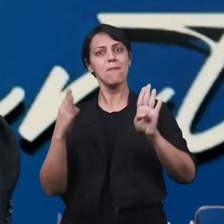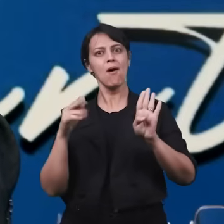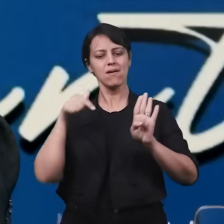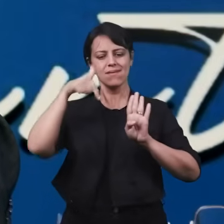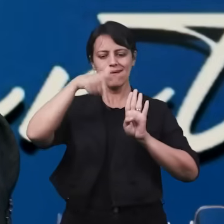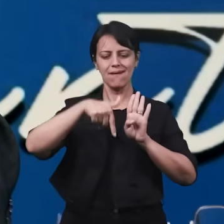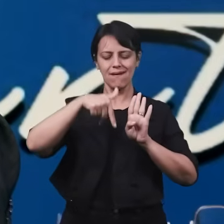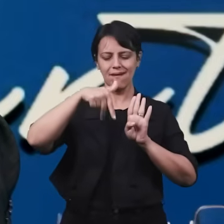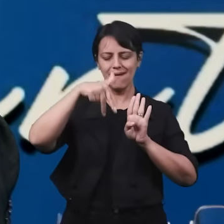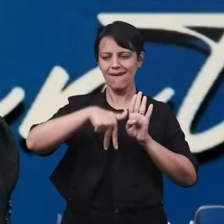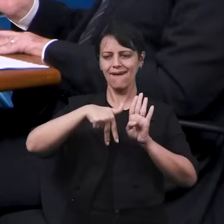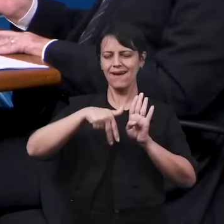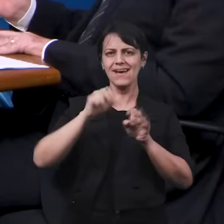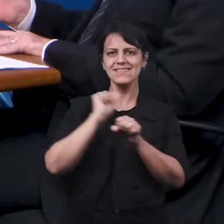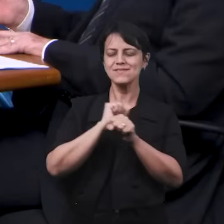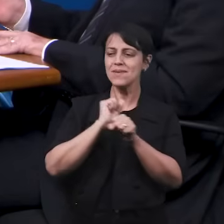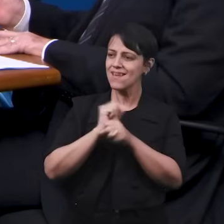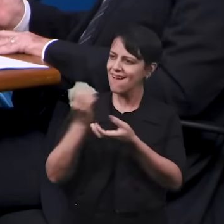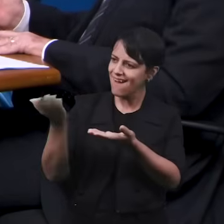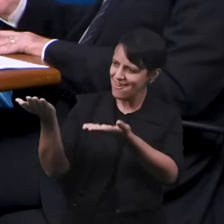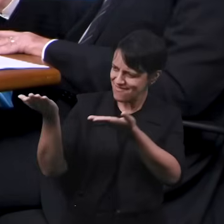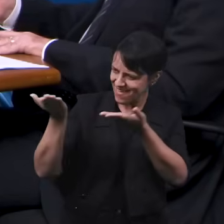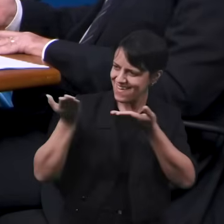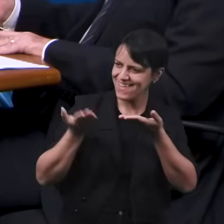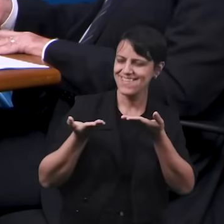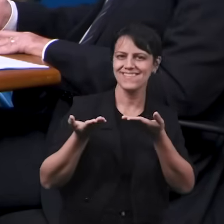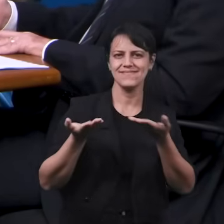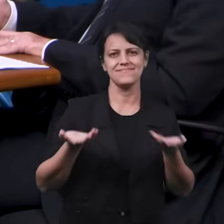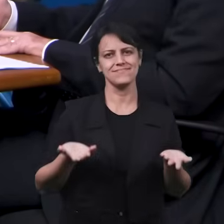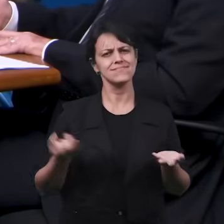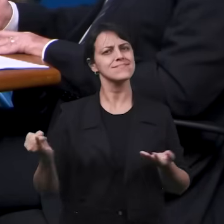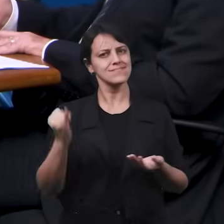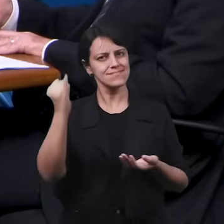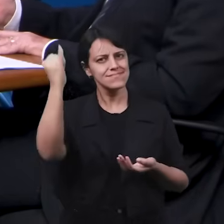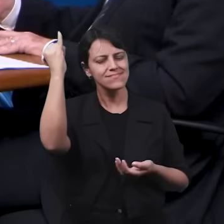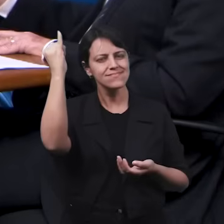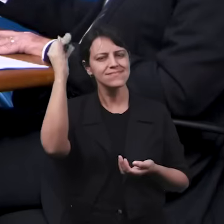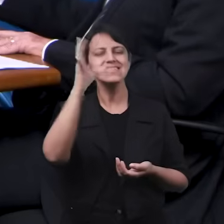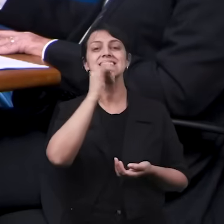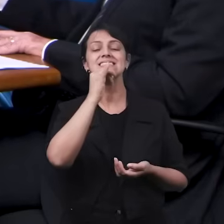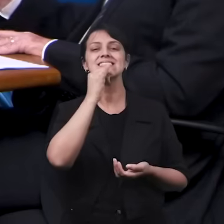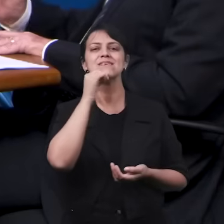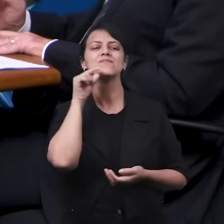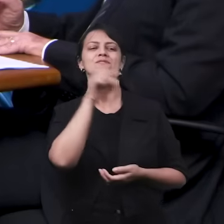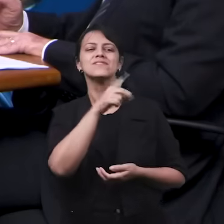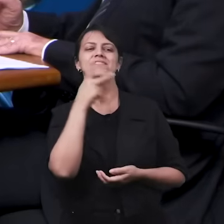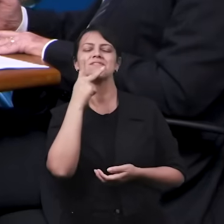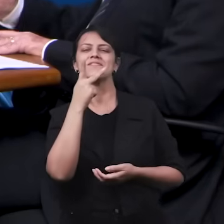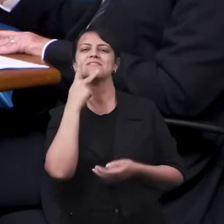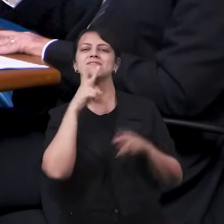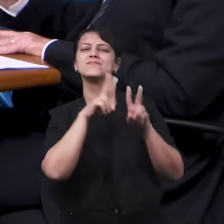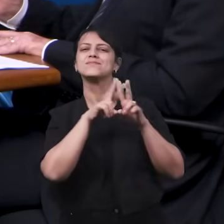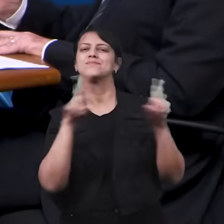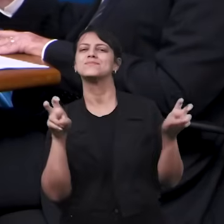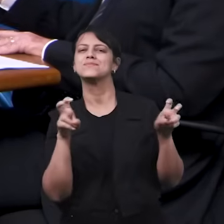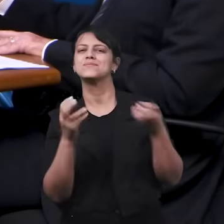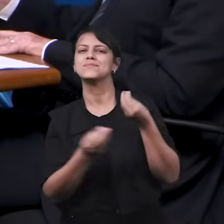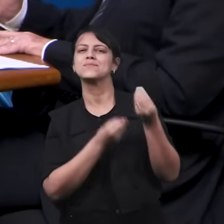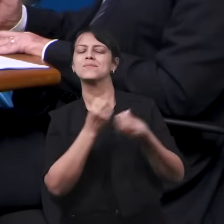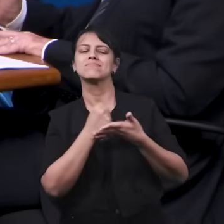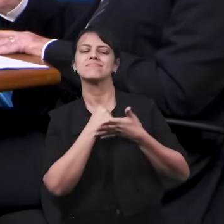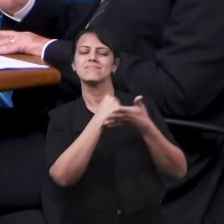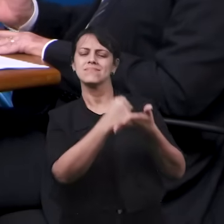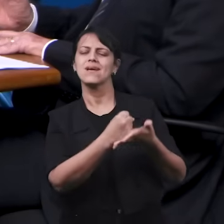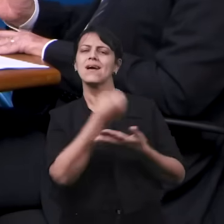viu? Até na porta. Isso que você está falando, de uma irmã dar assistência a uma nova convertida e não um varão, isso é ético. Isso é muito